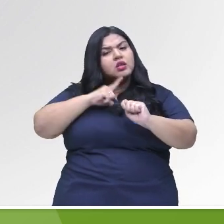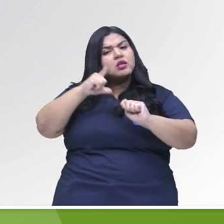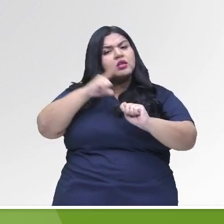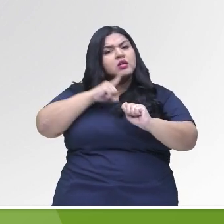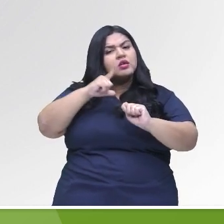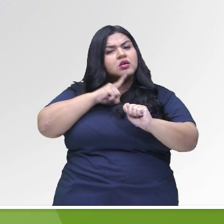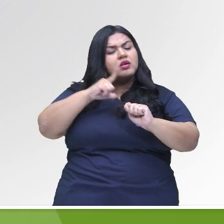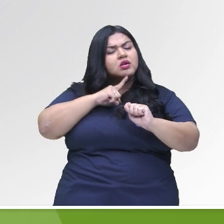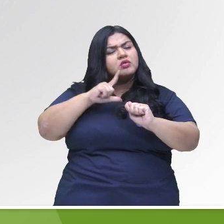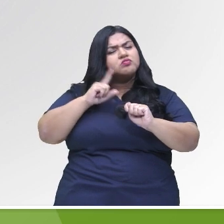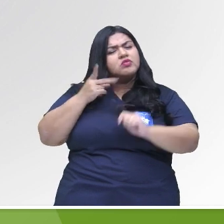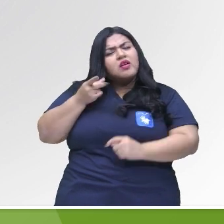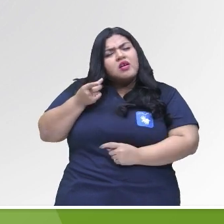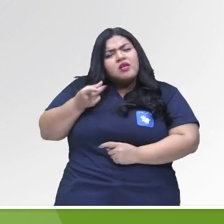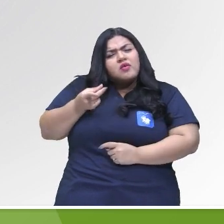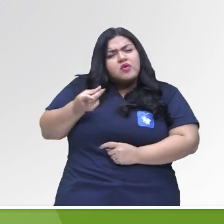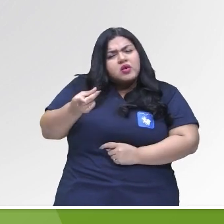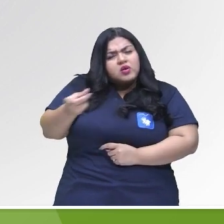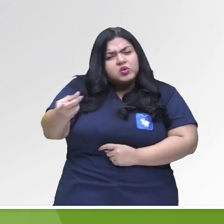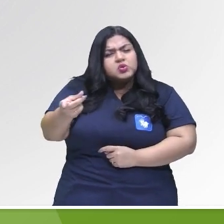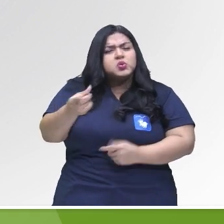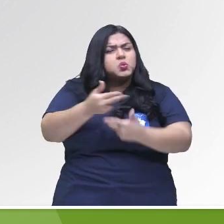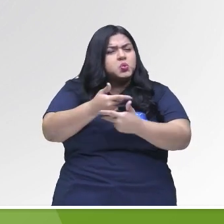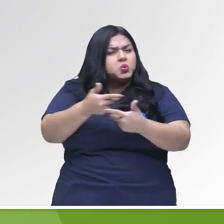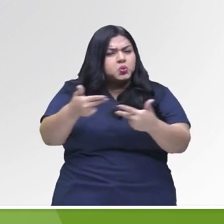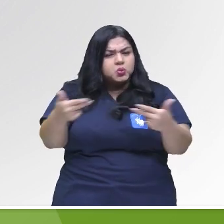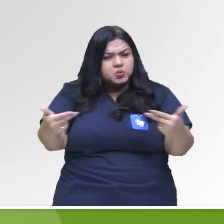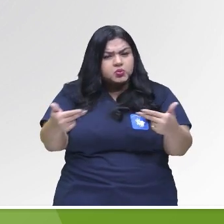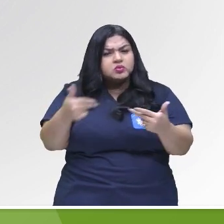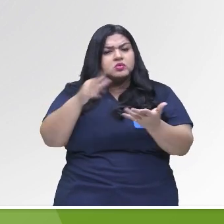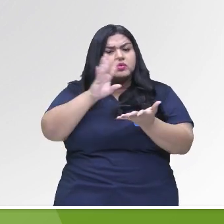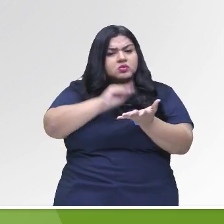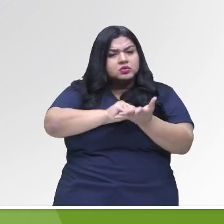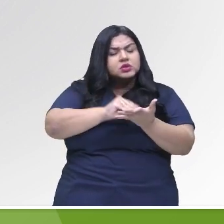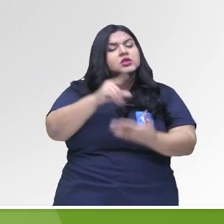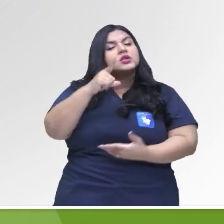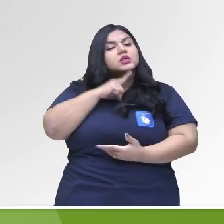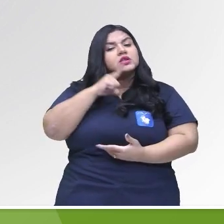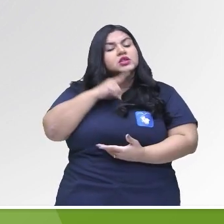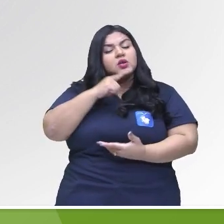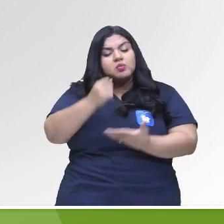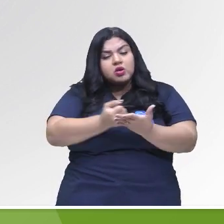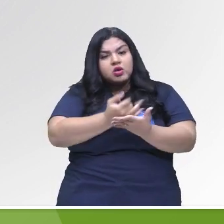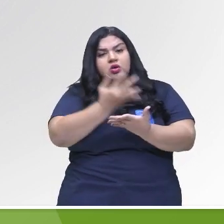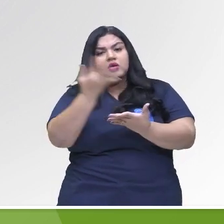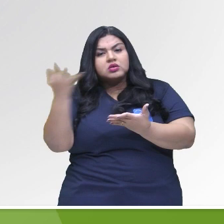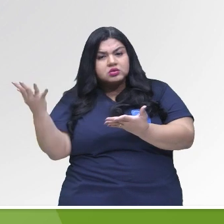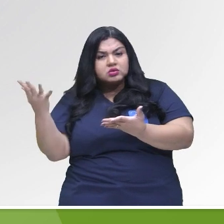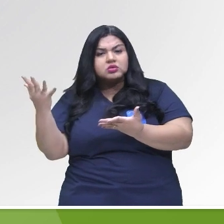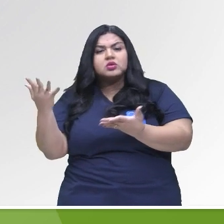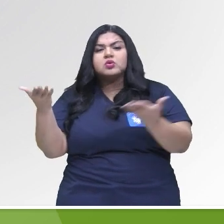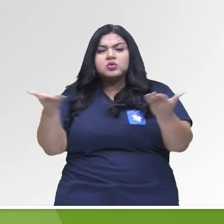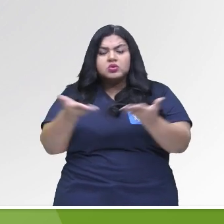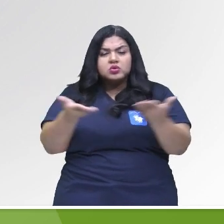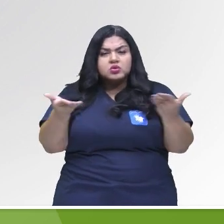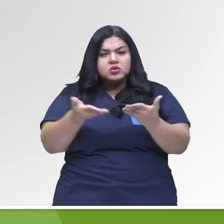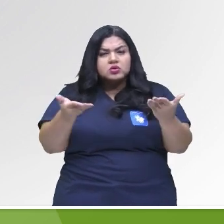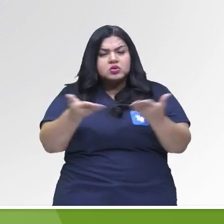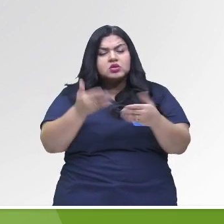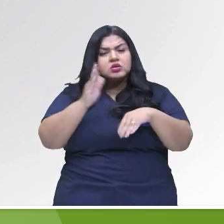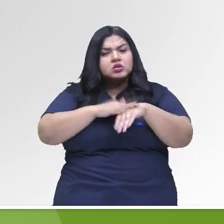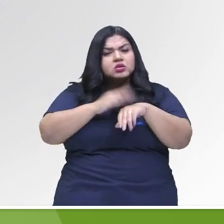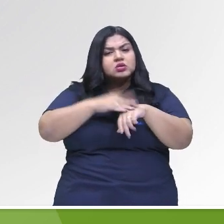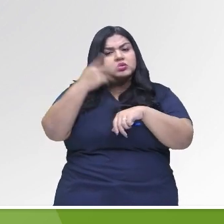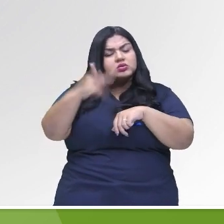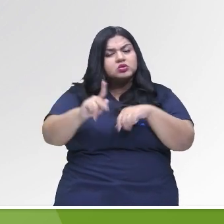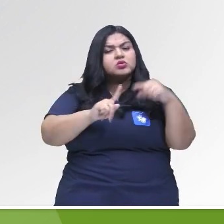uma infinidade de compostos poliméricos. Então, existe uma quantidade muito grande hoje desse tipo de